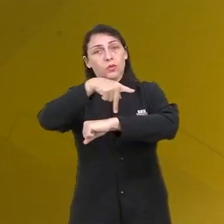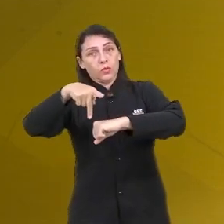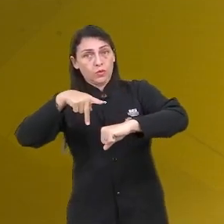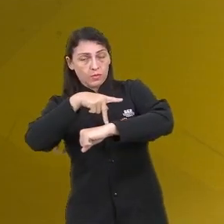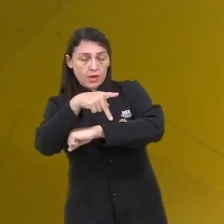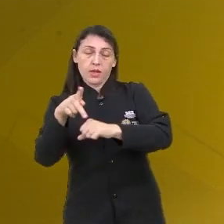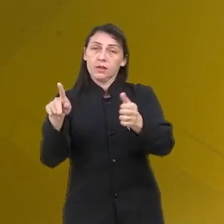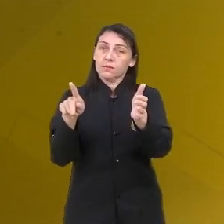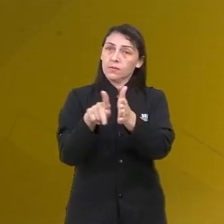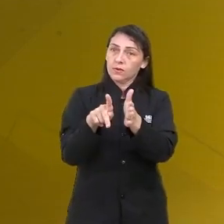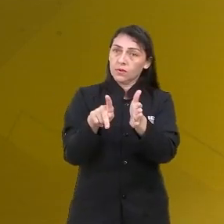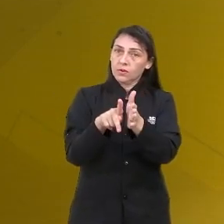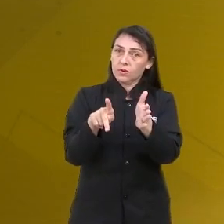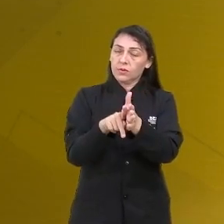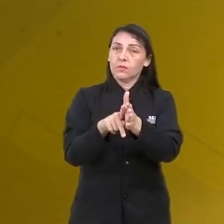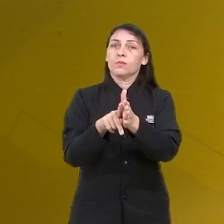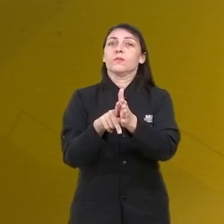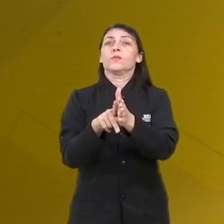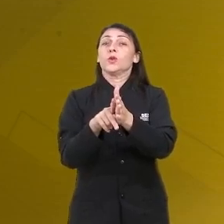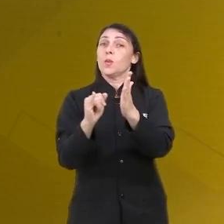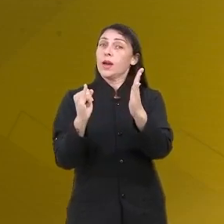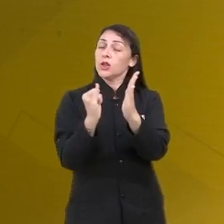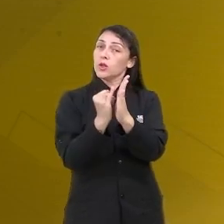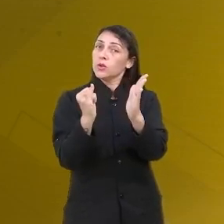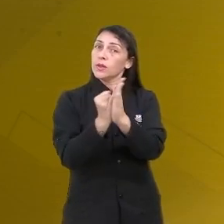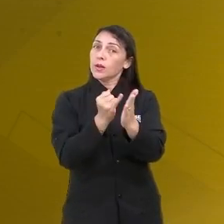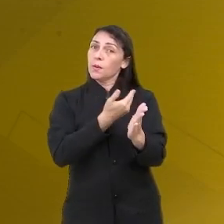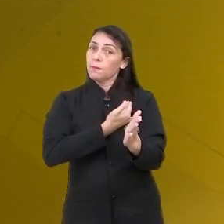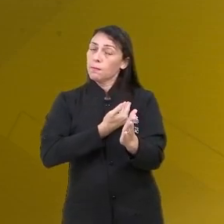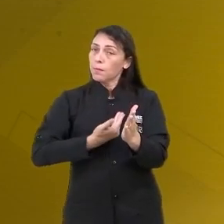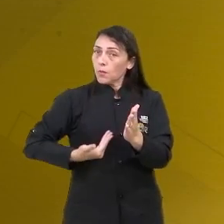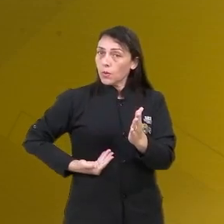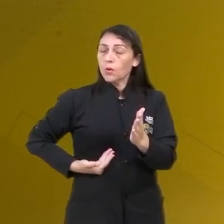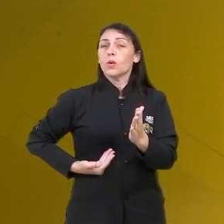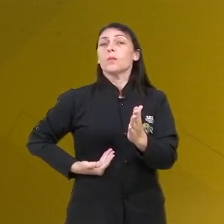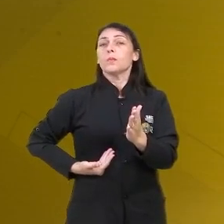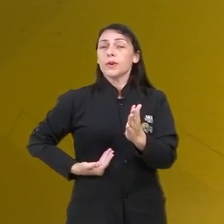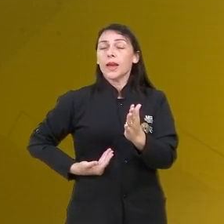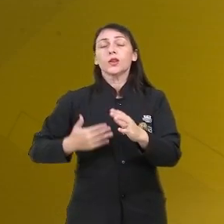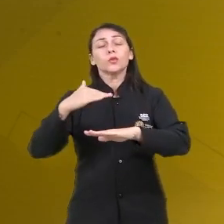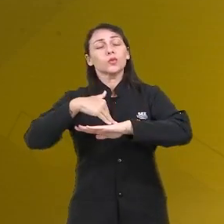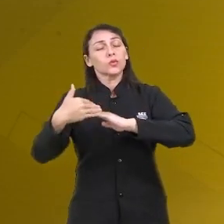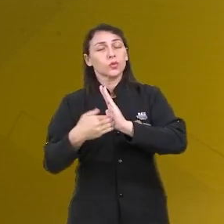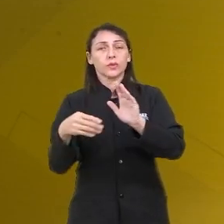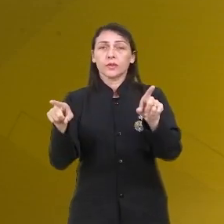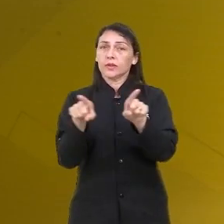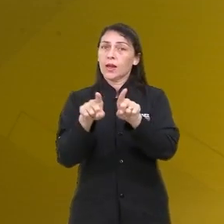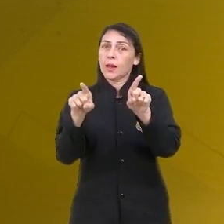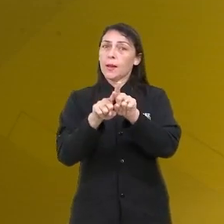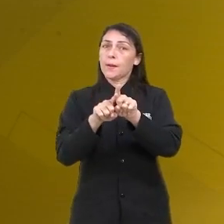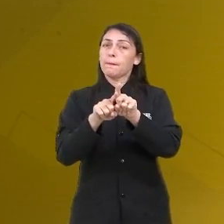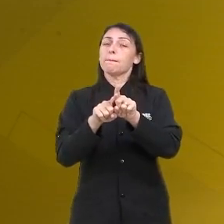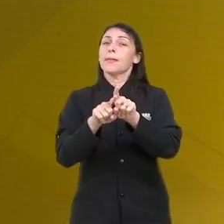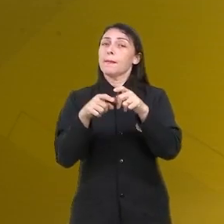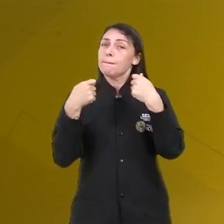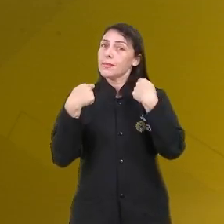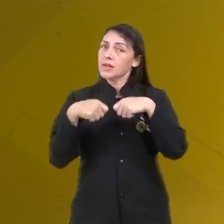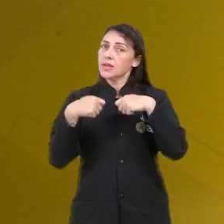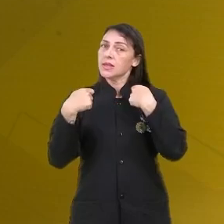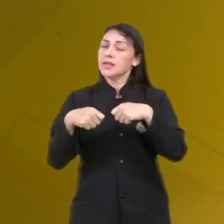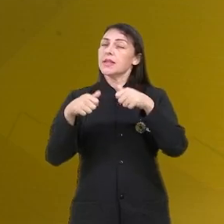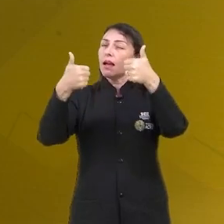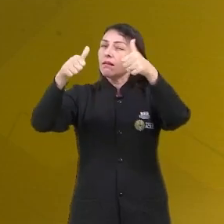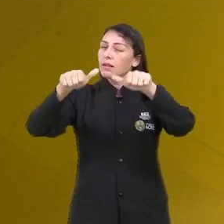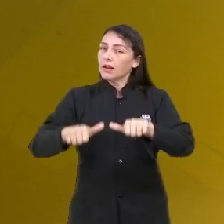em específico, de uma instituição pública em específico, e tudo isso também merece e deve ser levado em